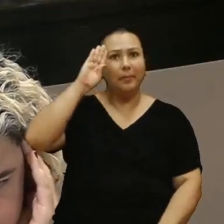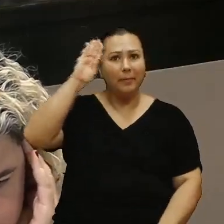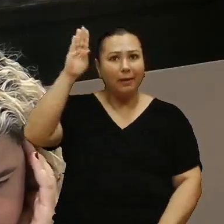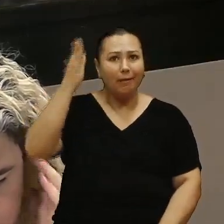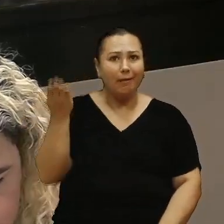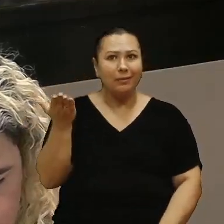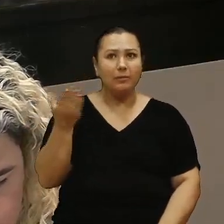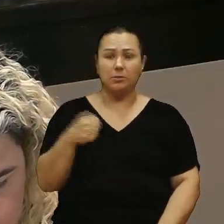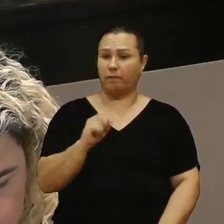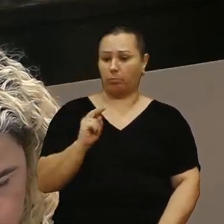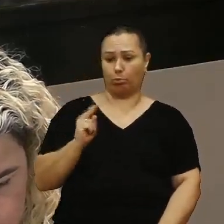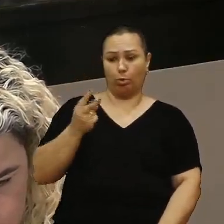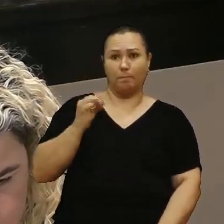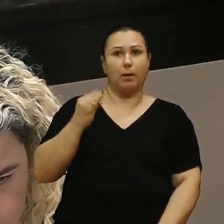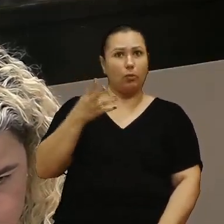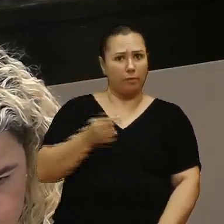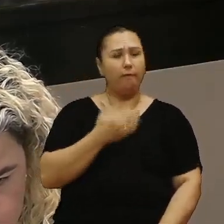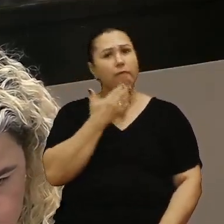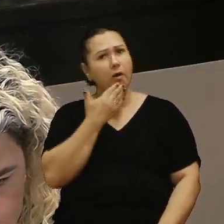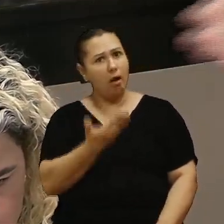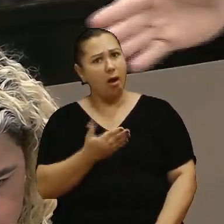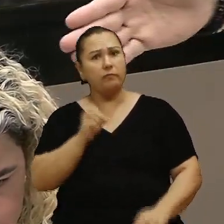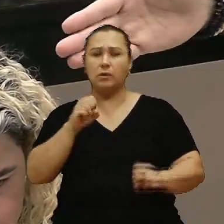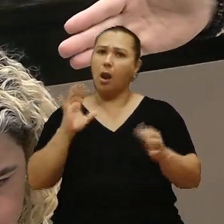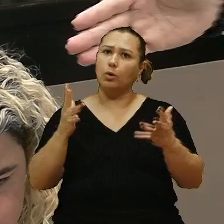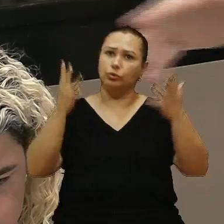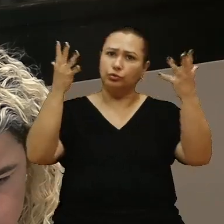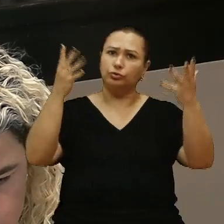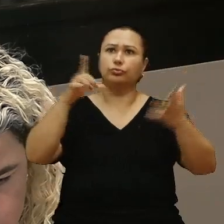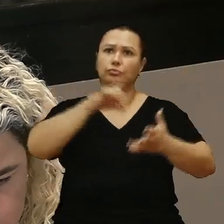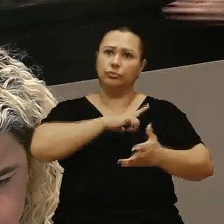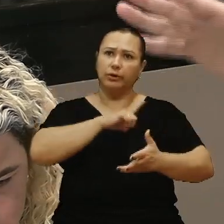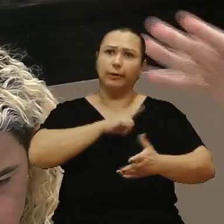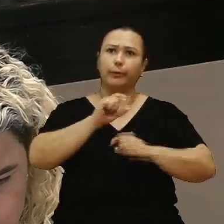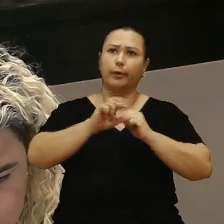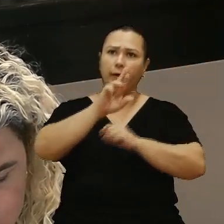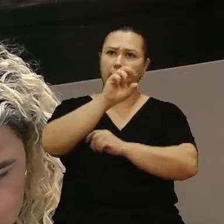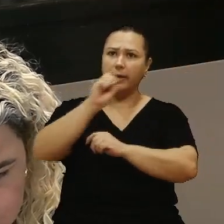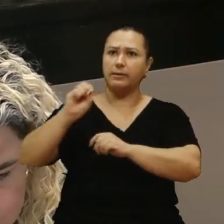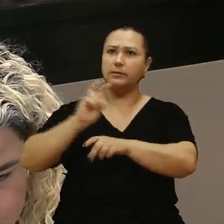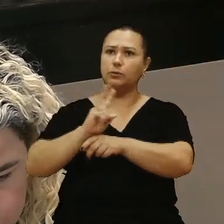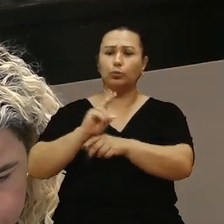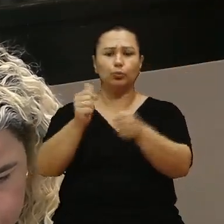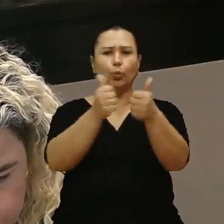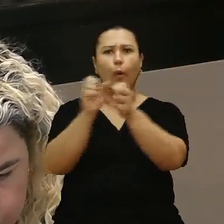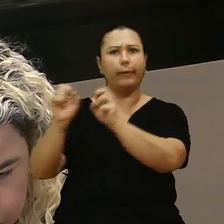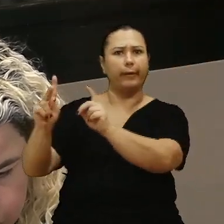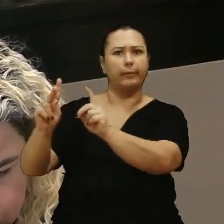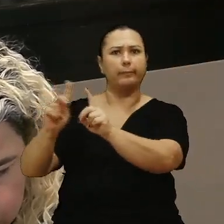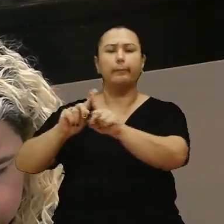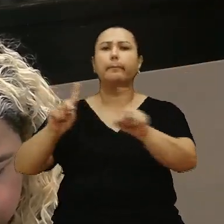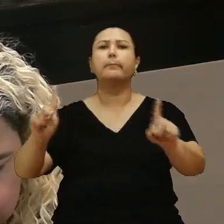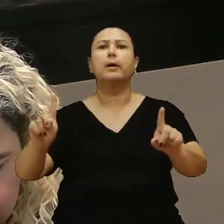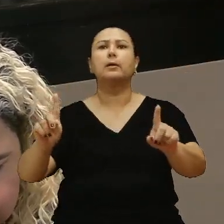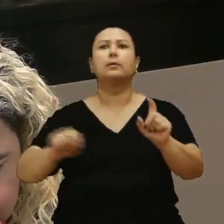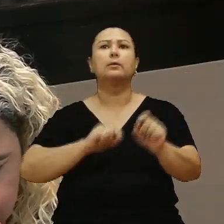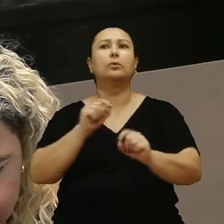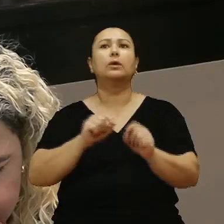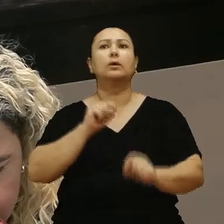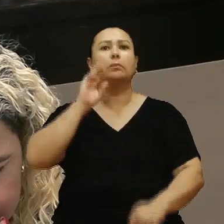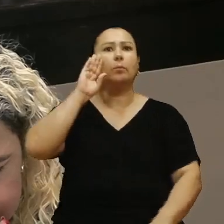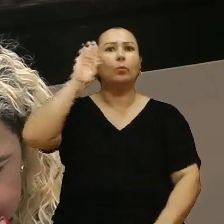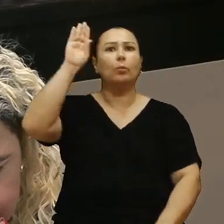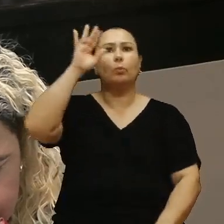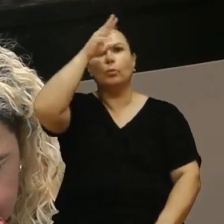Teria que dar até 2. Sou favorável, elogio. Aqui a gente tem o RS seguro dando certo, tá tudo ok. Mas qual a parte da Guarda